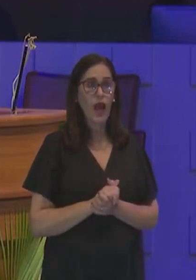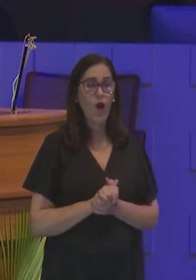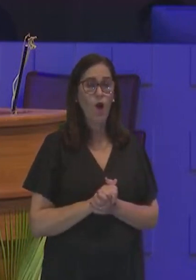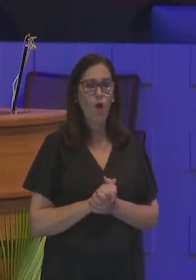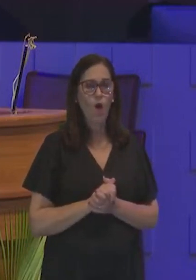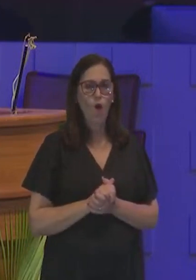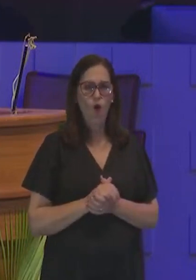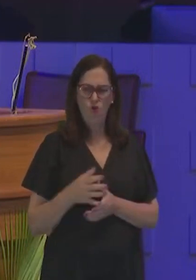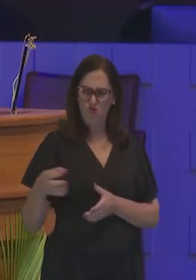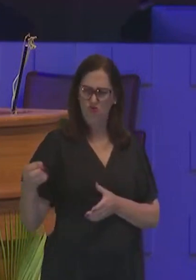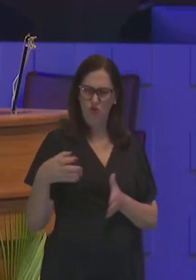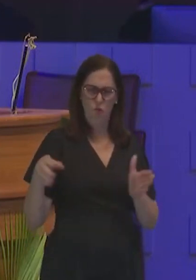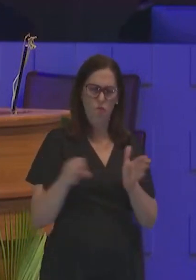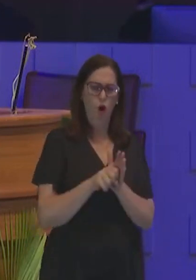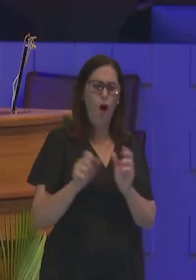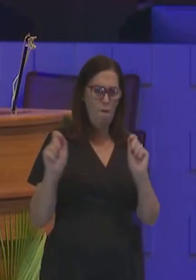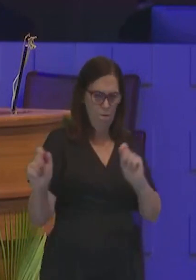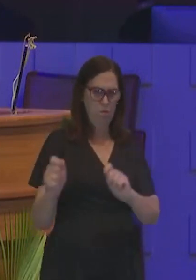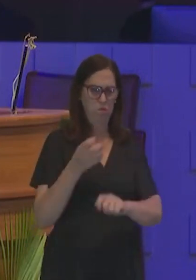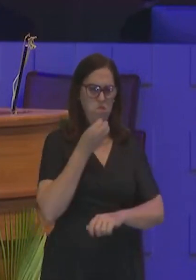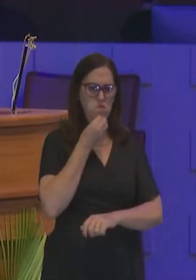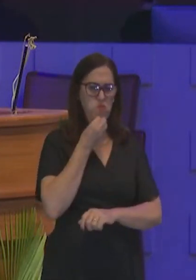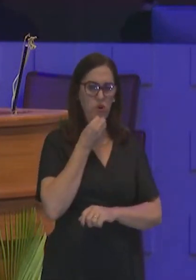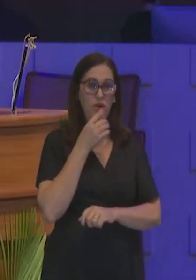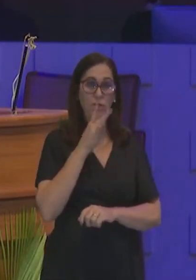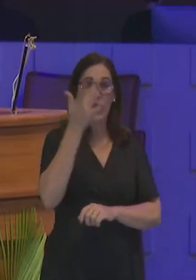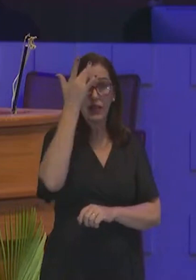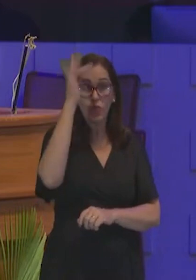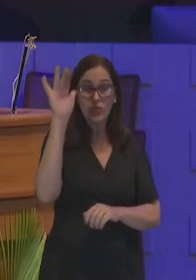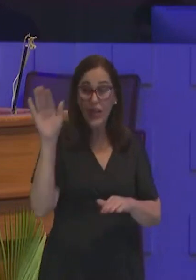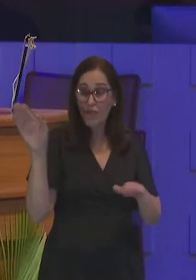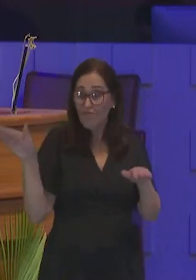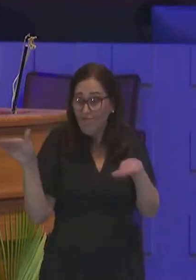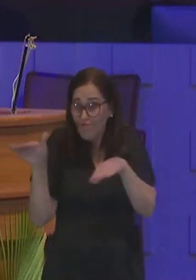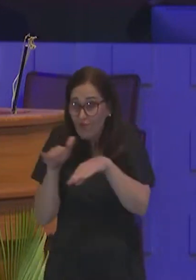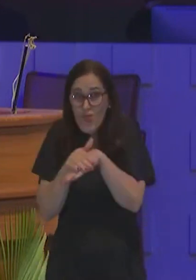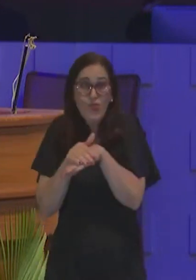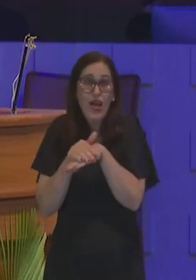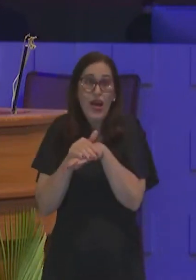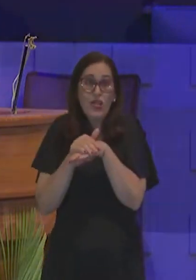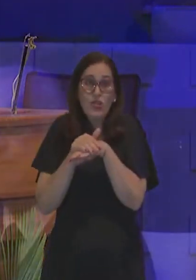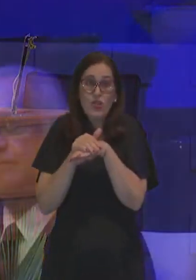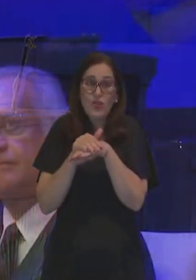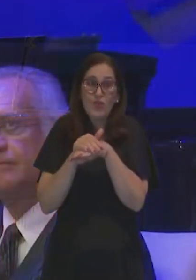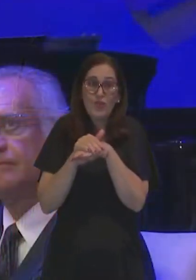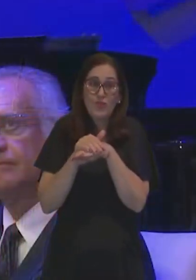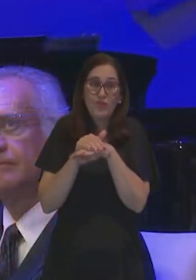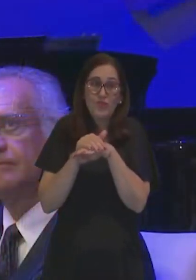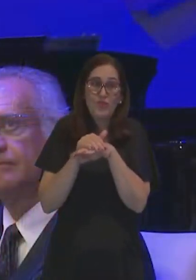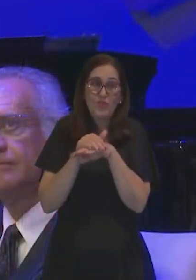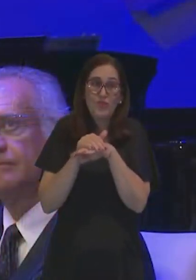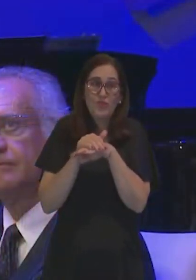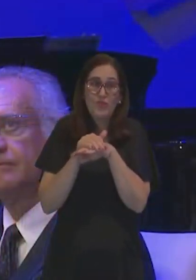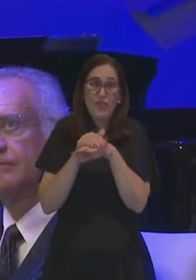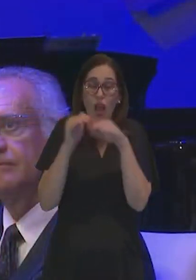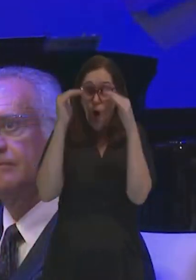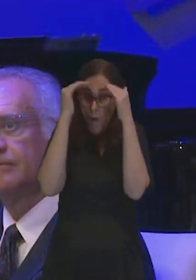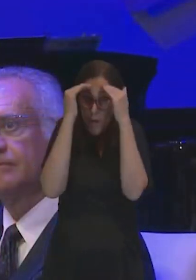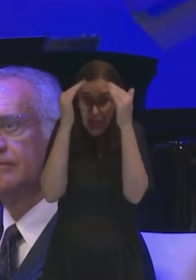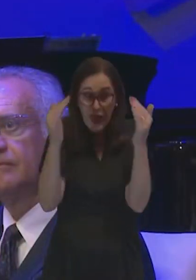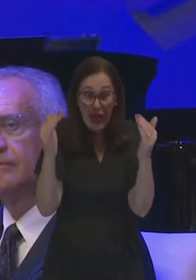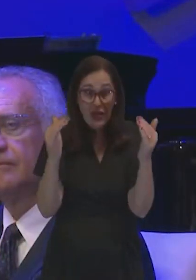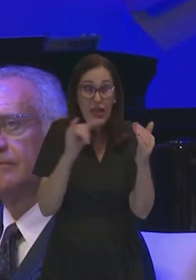chegado nova, com muito potencial, mas que não tem submissão. Meus queridos, se submetam, se vocês